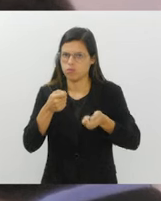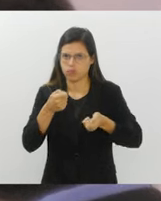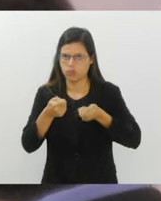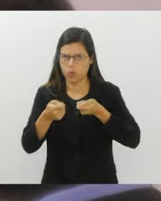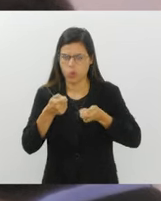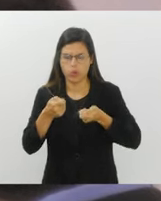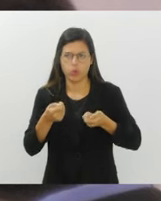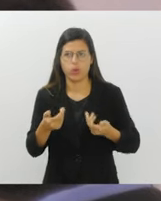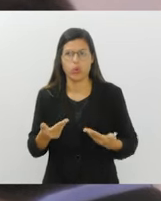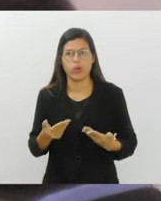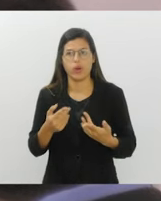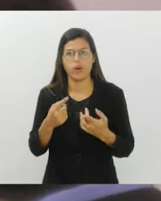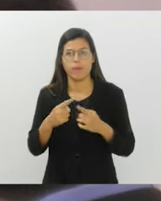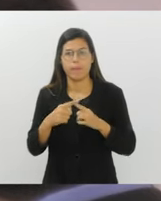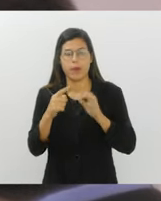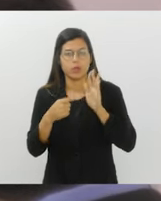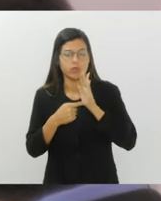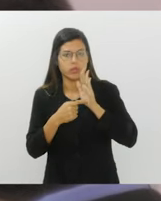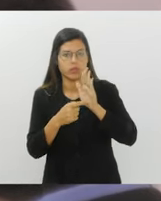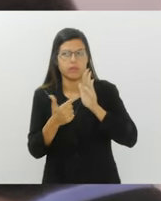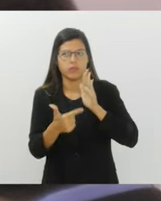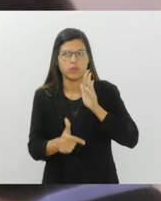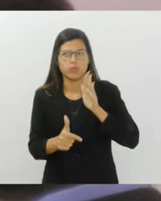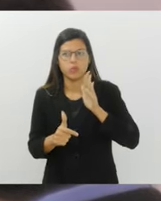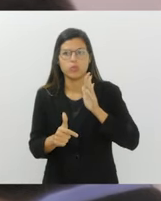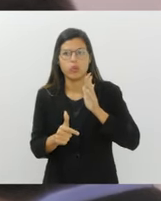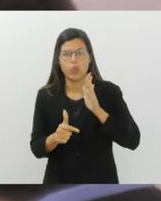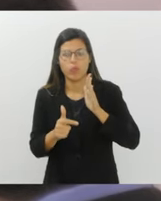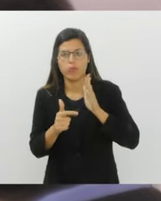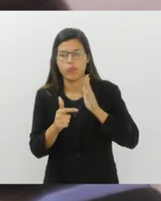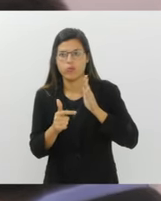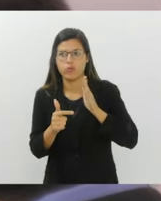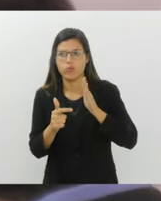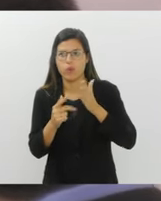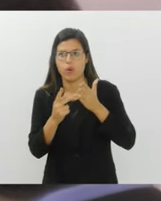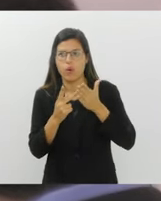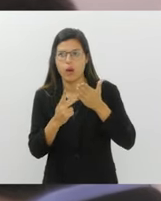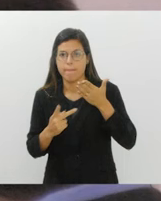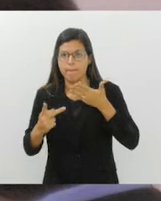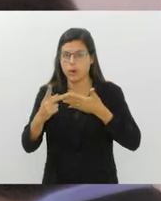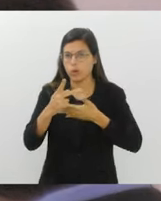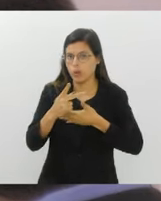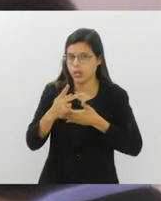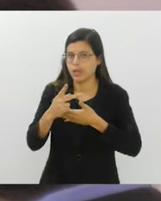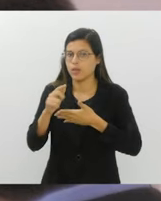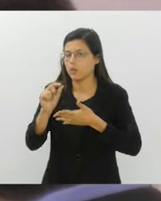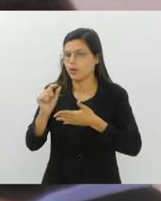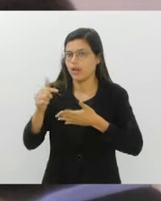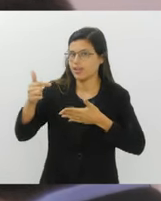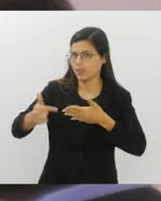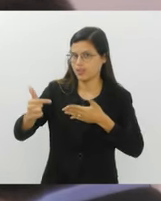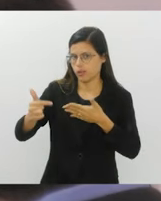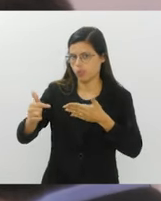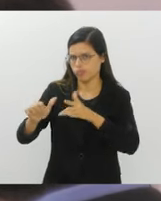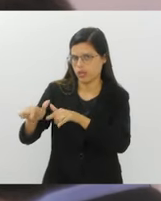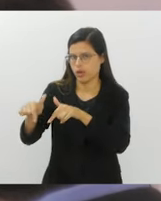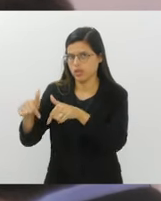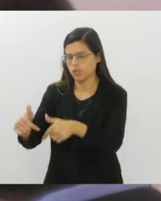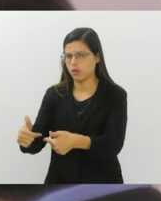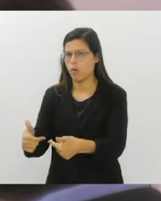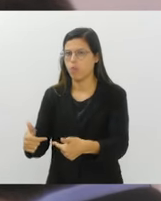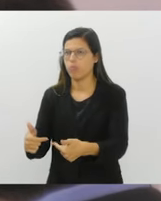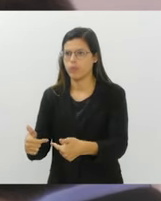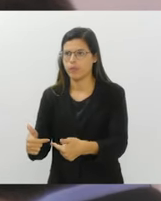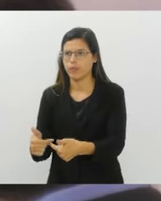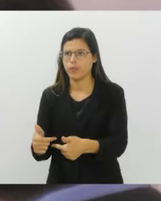mas destacando mais uma vez a prioridade de uma atuação como controle de segunda ordem, justamente para